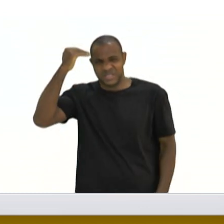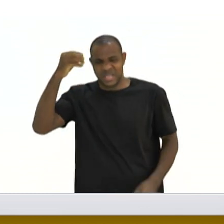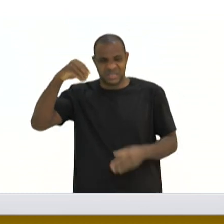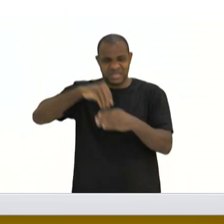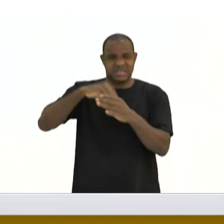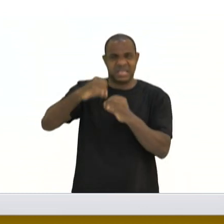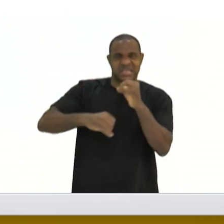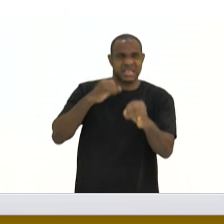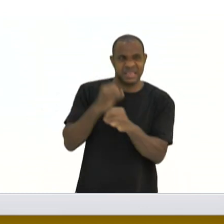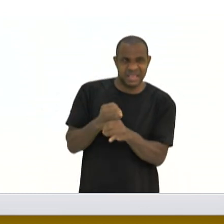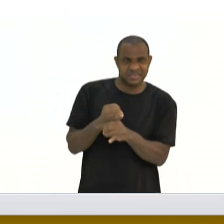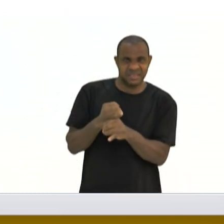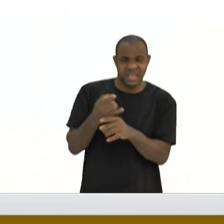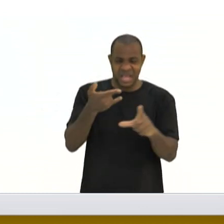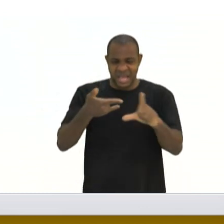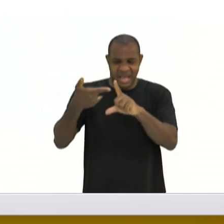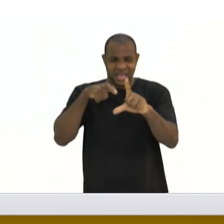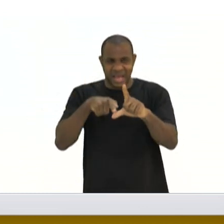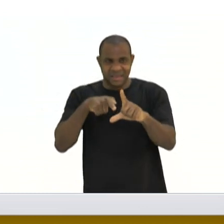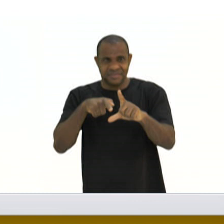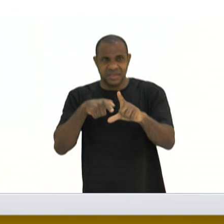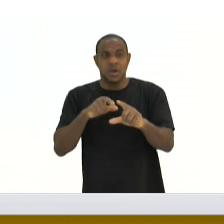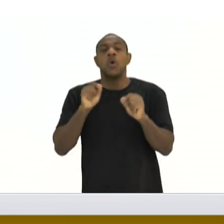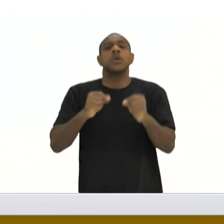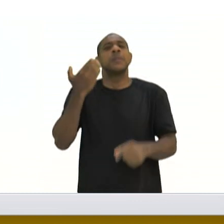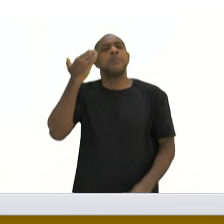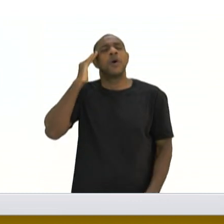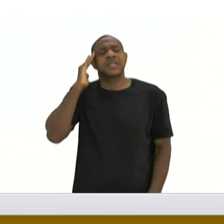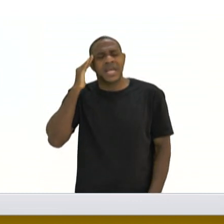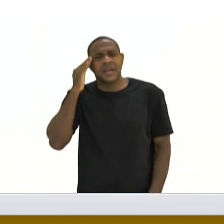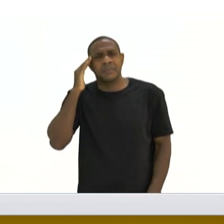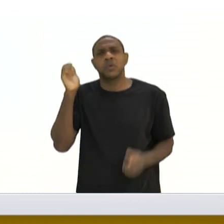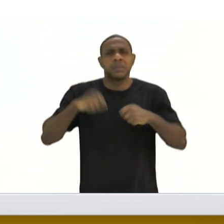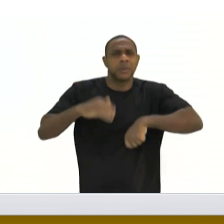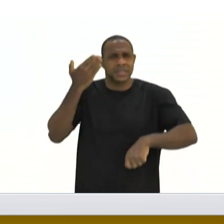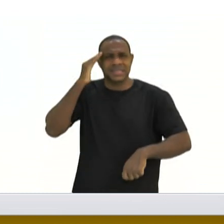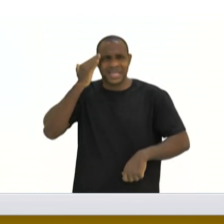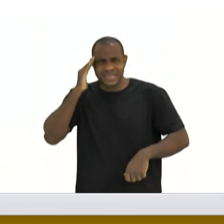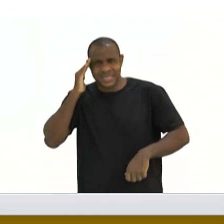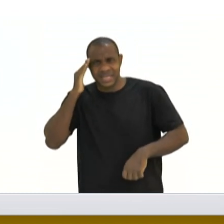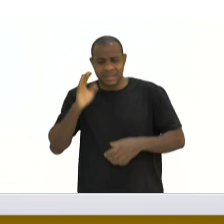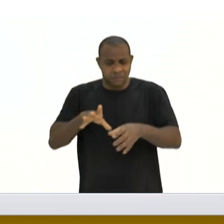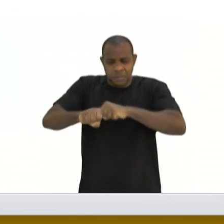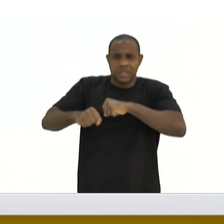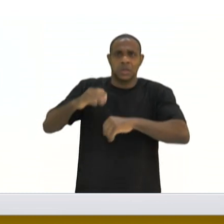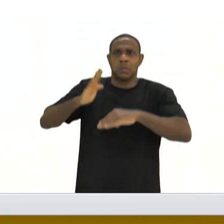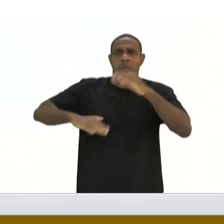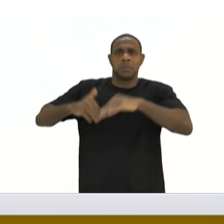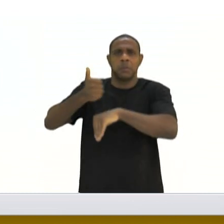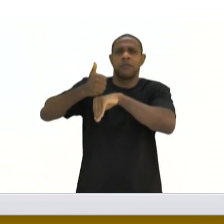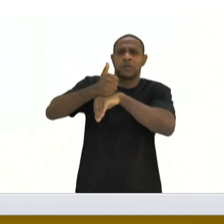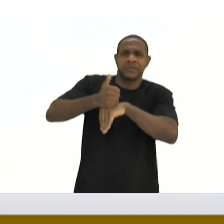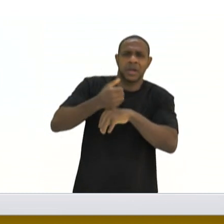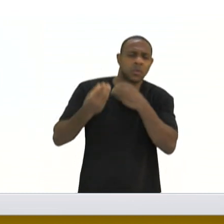internet que podemos compreender sobre a formação profissional é com você